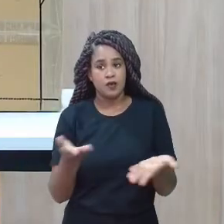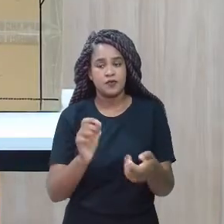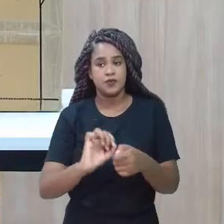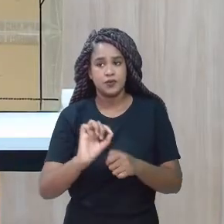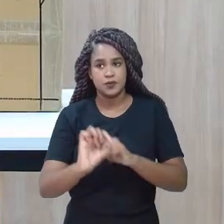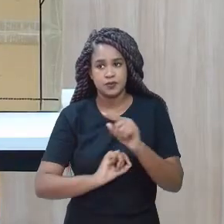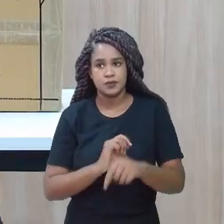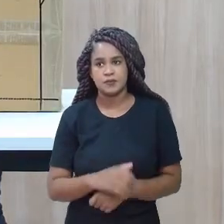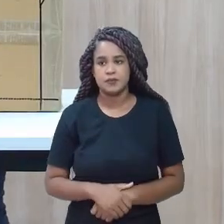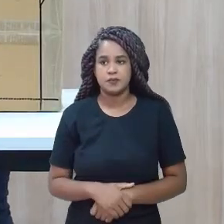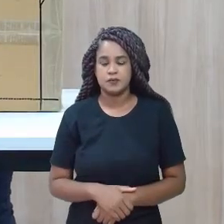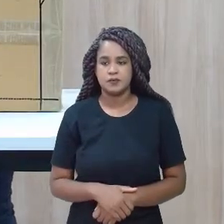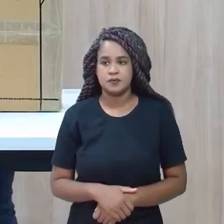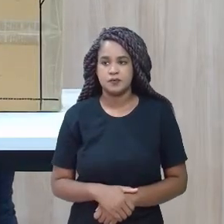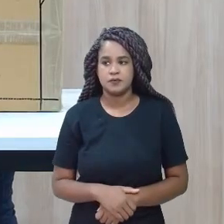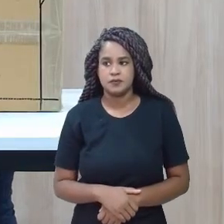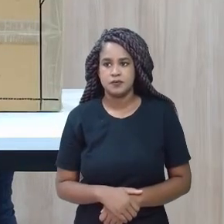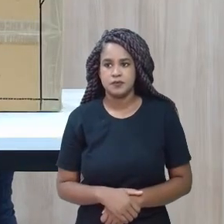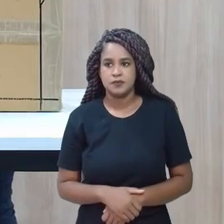aí, ó.